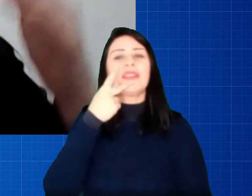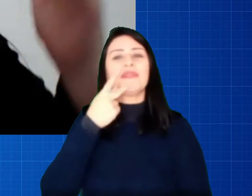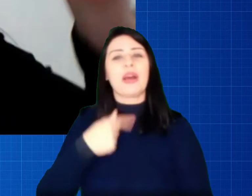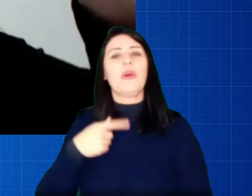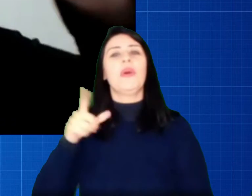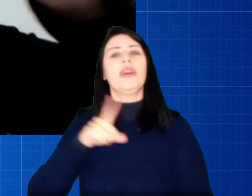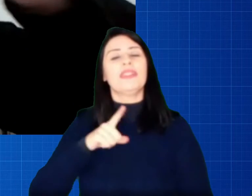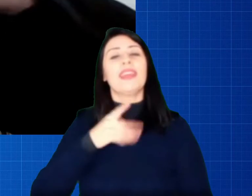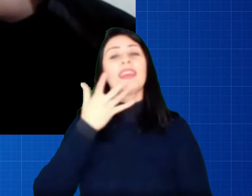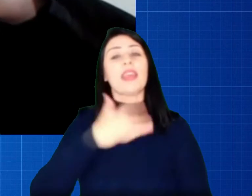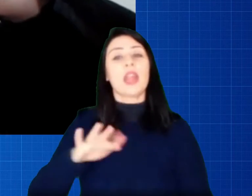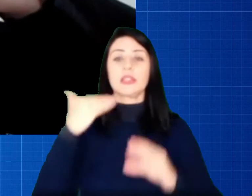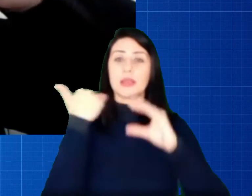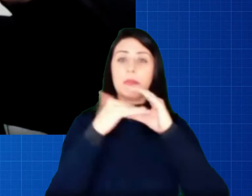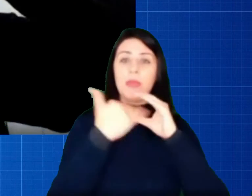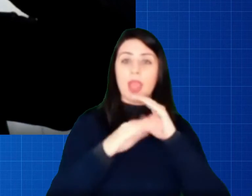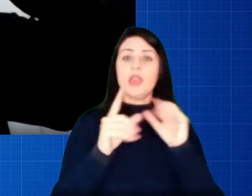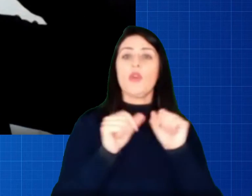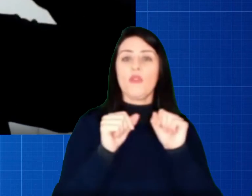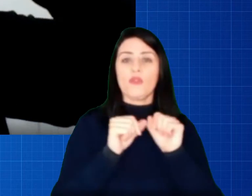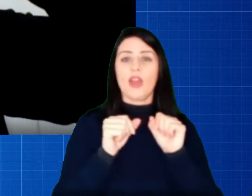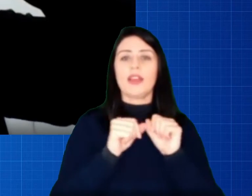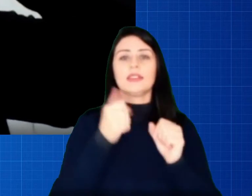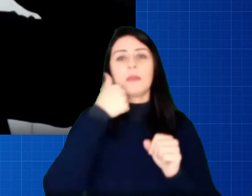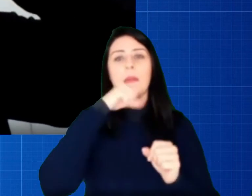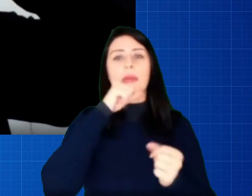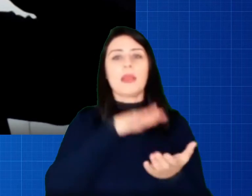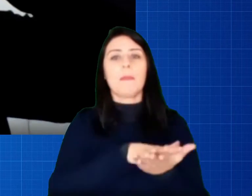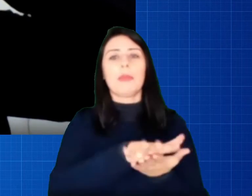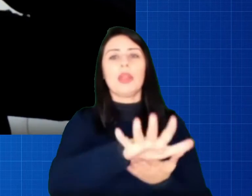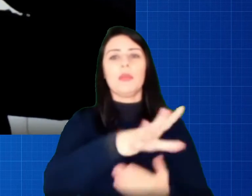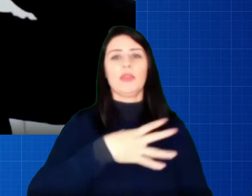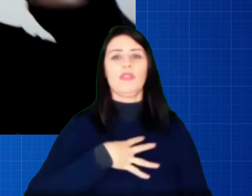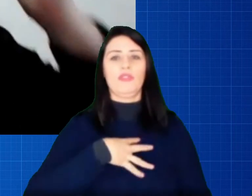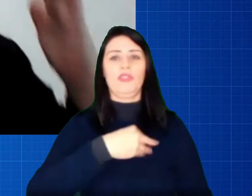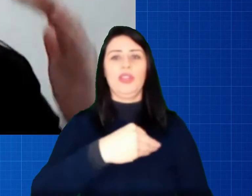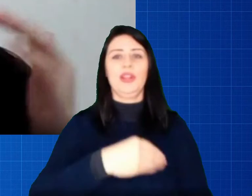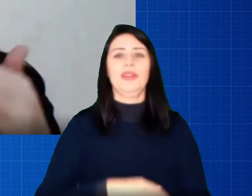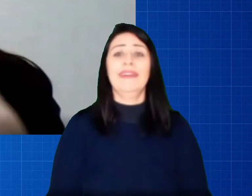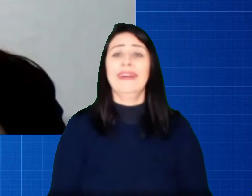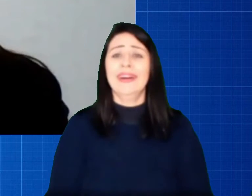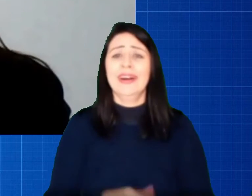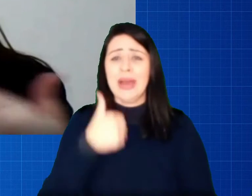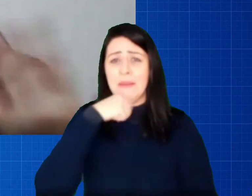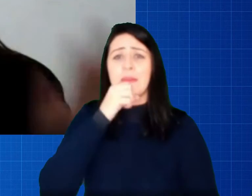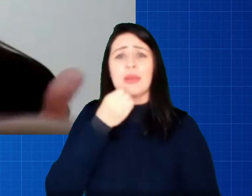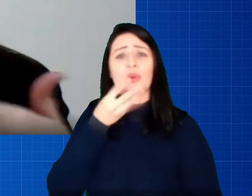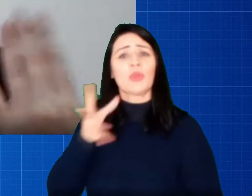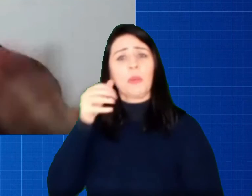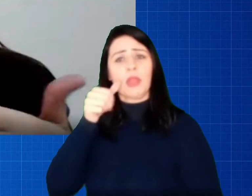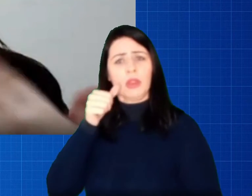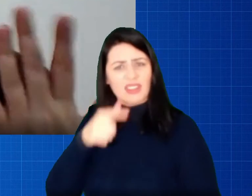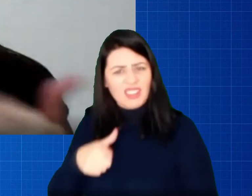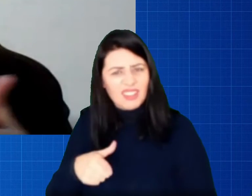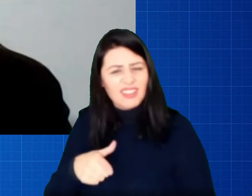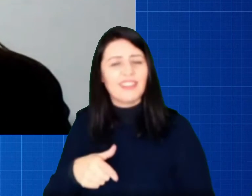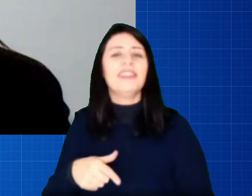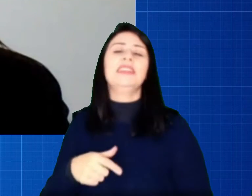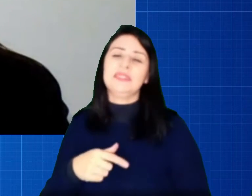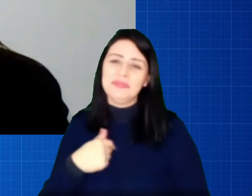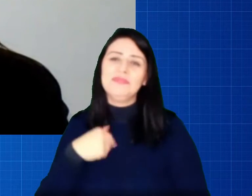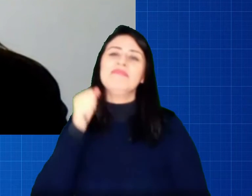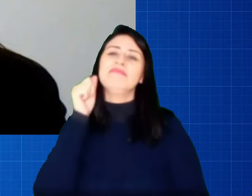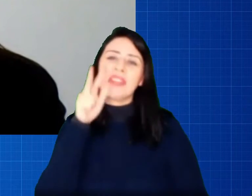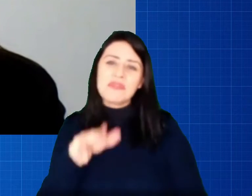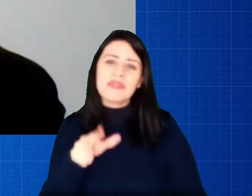agora vem a questão, que dias tem uma menina falando que eles mandam por e-mail, a criança delas imprime a criança em casa, que alguém contou que era